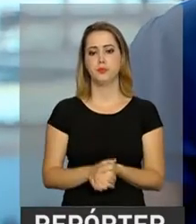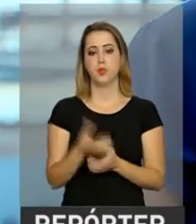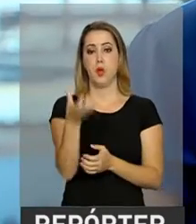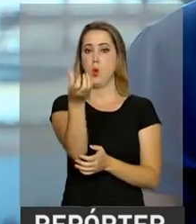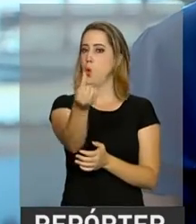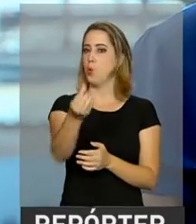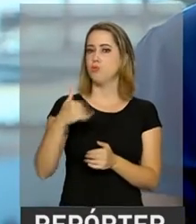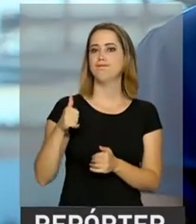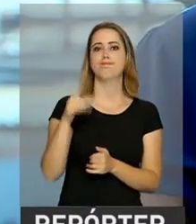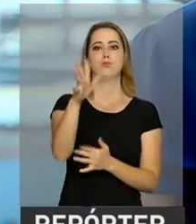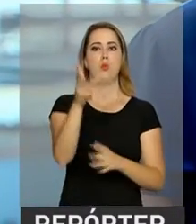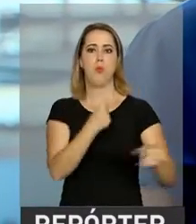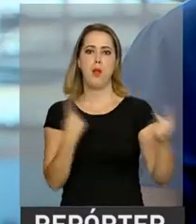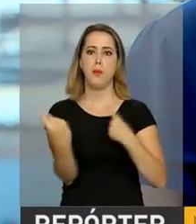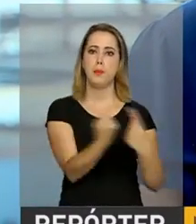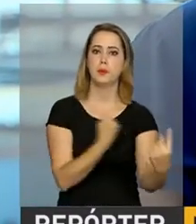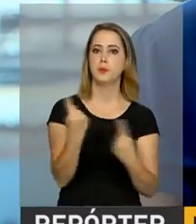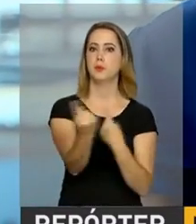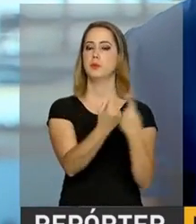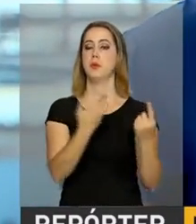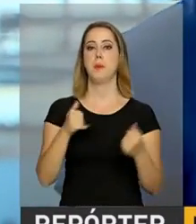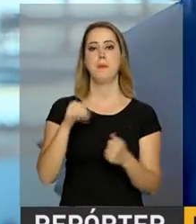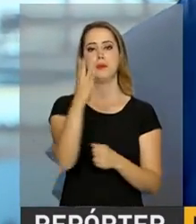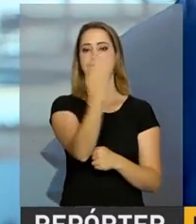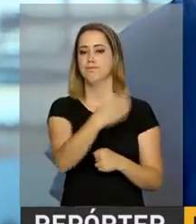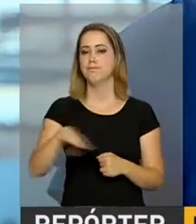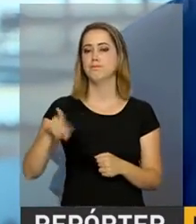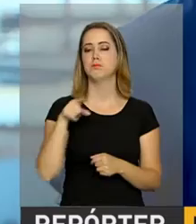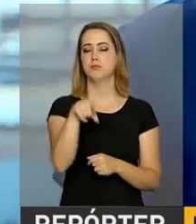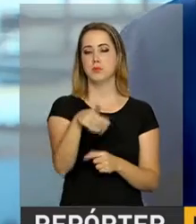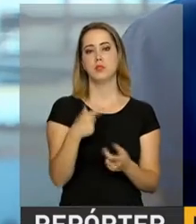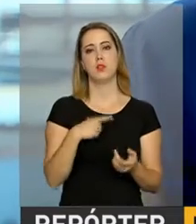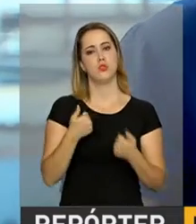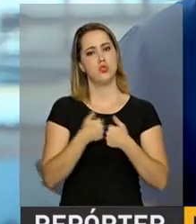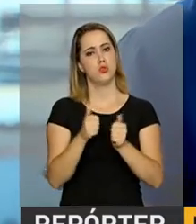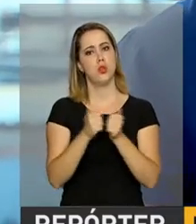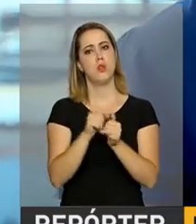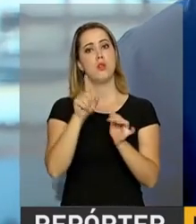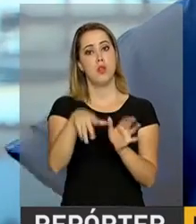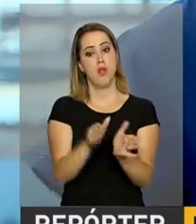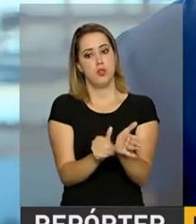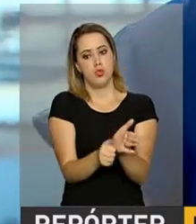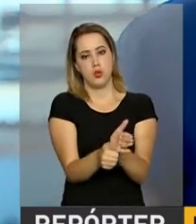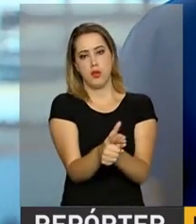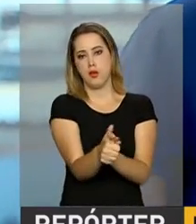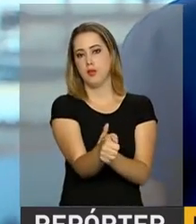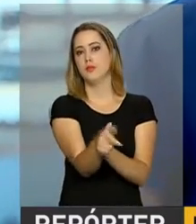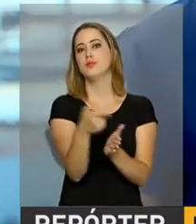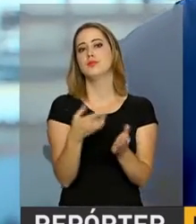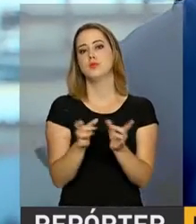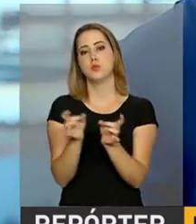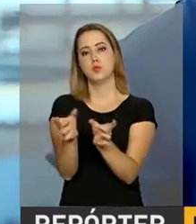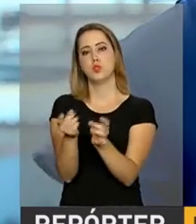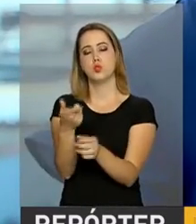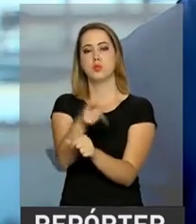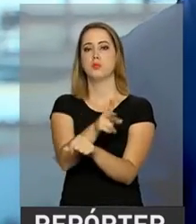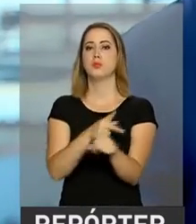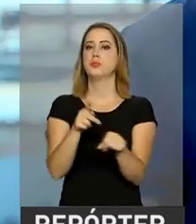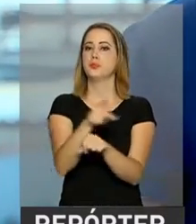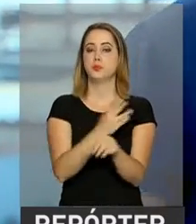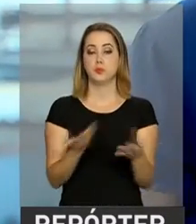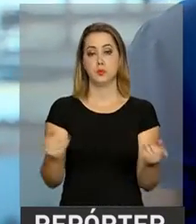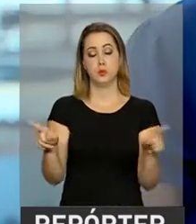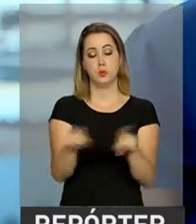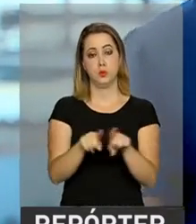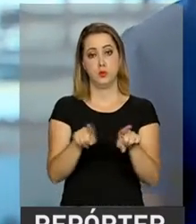mais movimentado do Brasil. Mais da metade do que passa por aqui é de grãos como soja, exportada para a China e outros países.